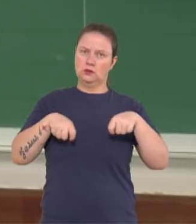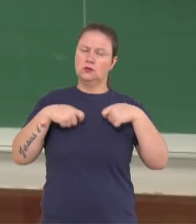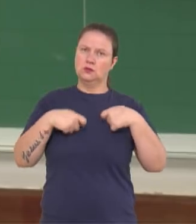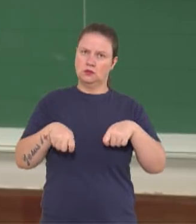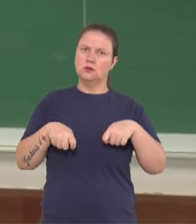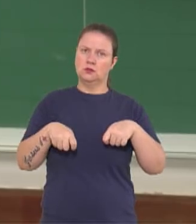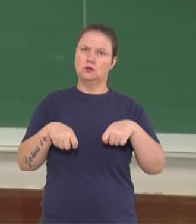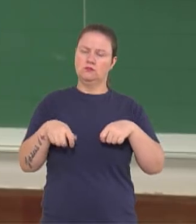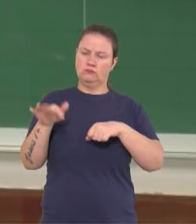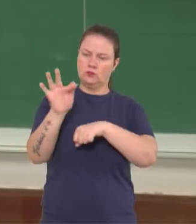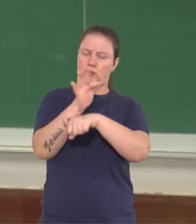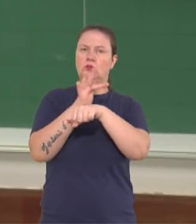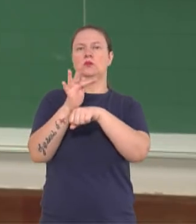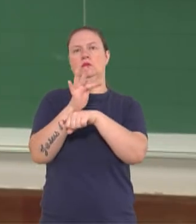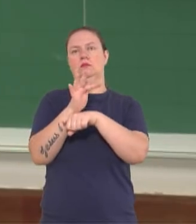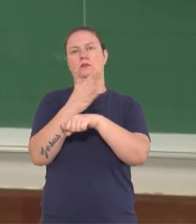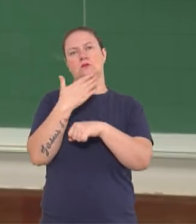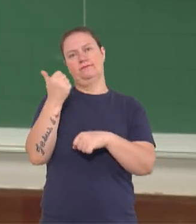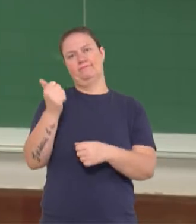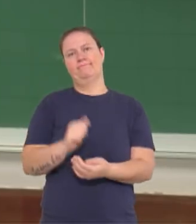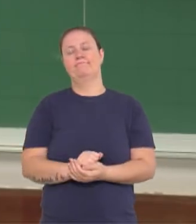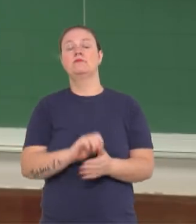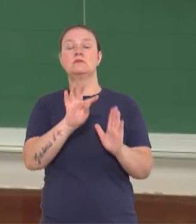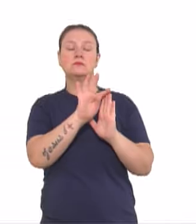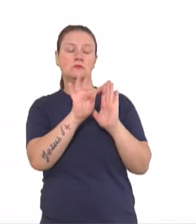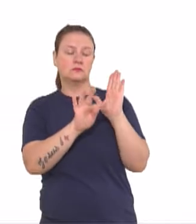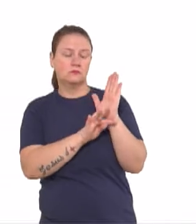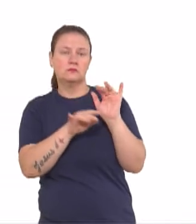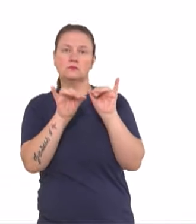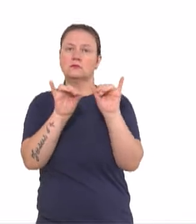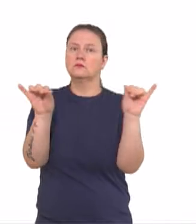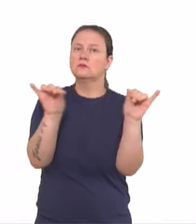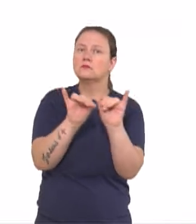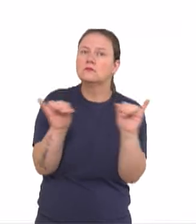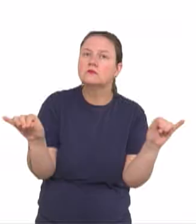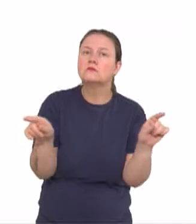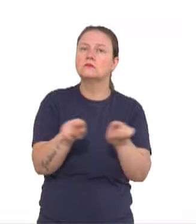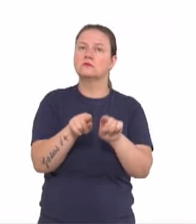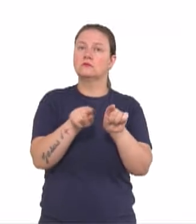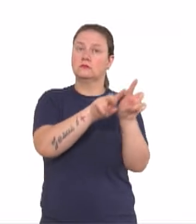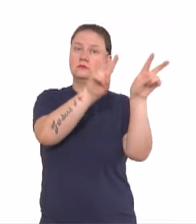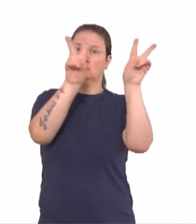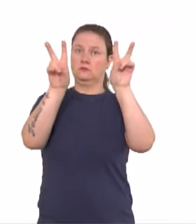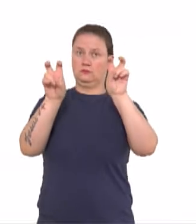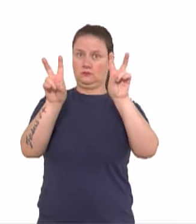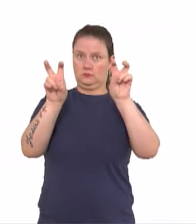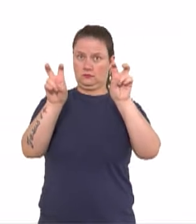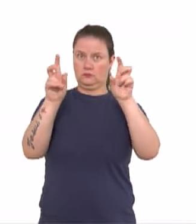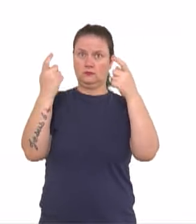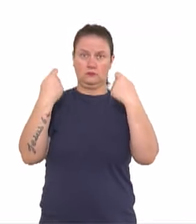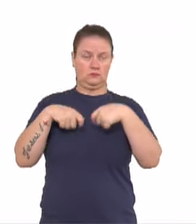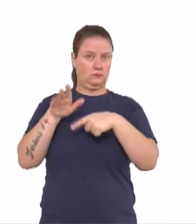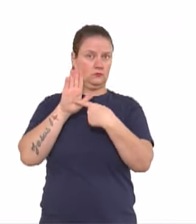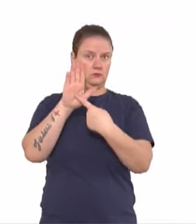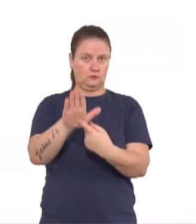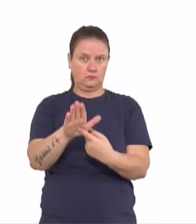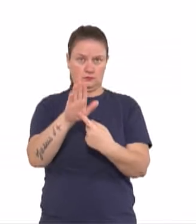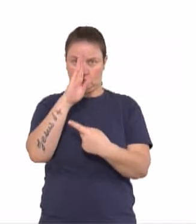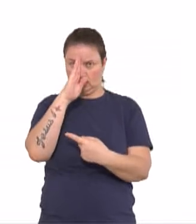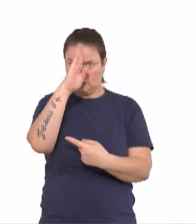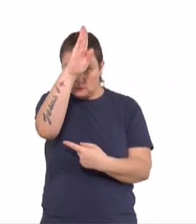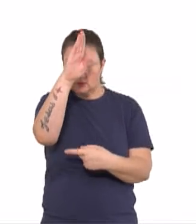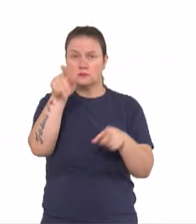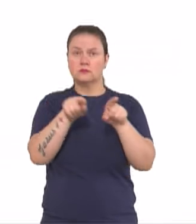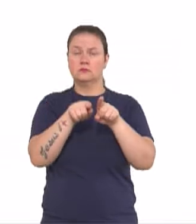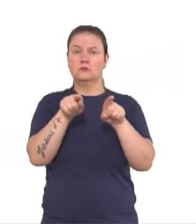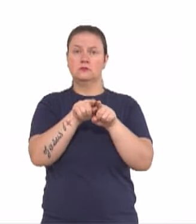e claro, né? Os textos também na notícia, eles têm que ter um título, né? Pode ter um título principal e um